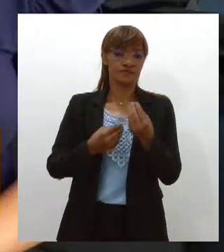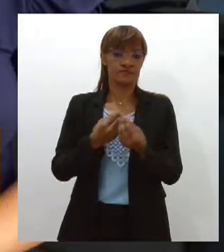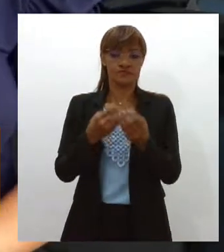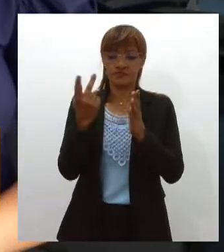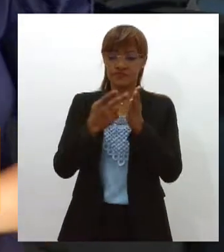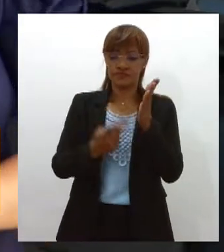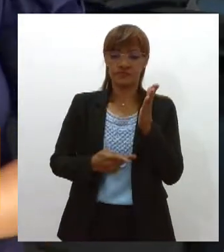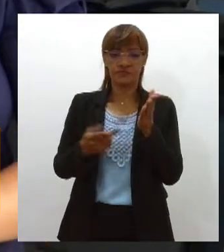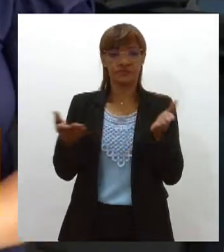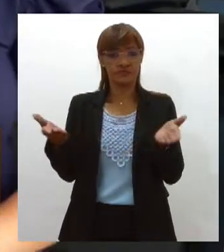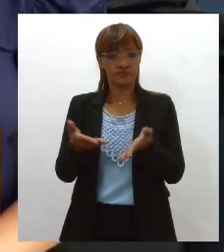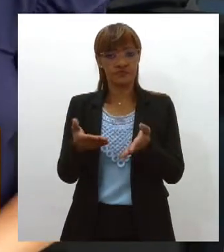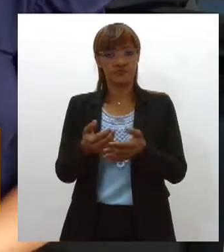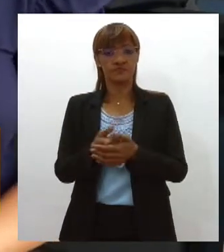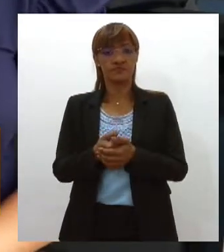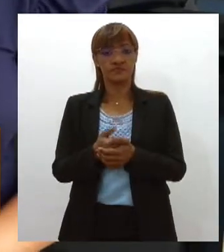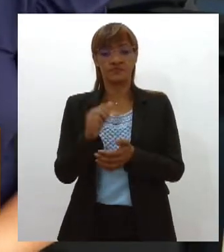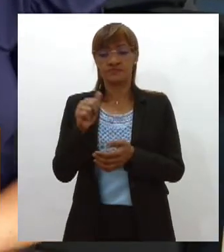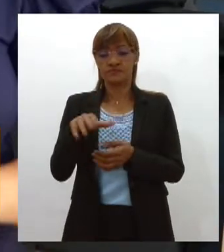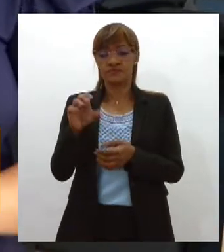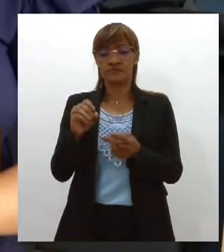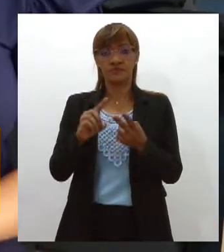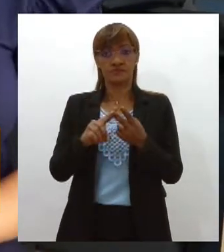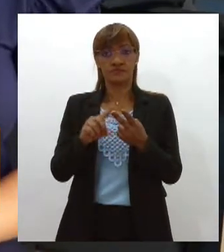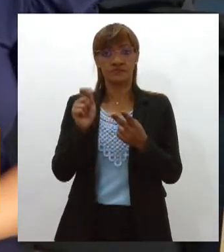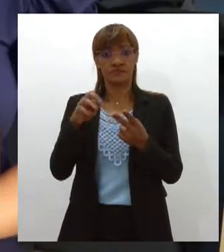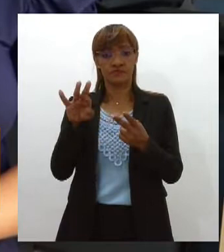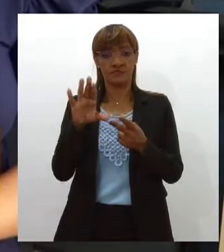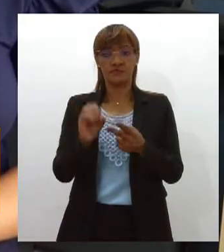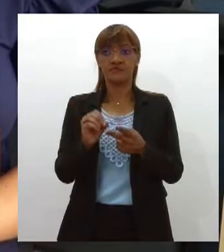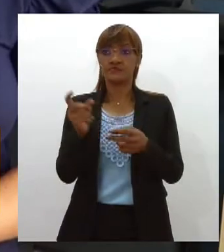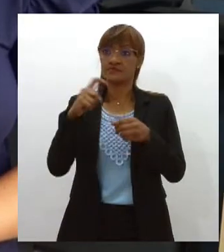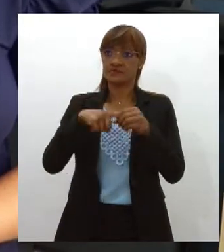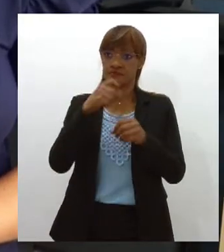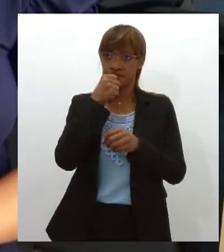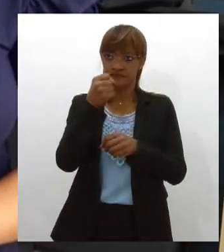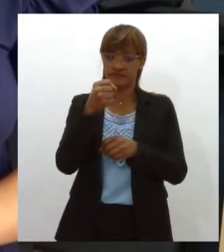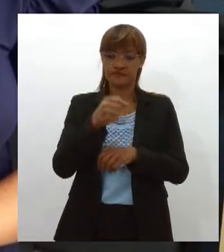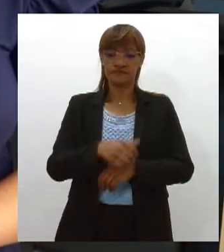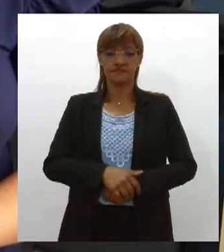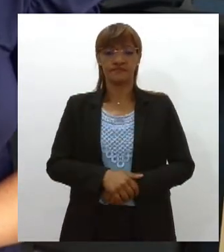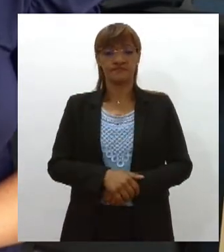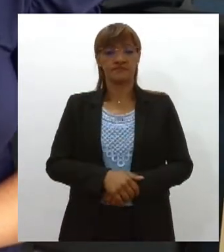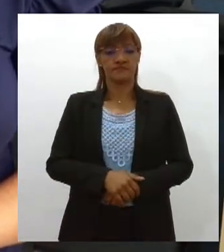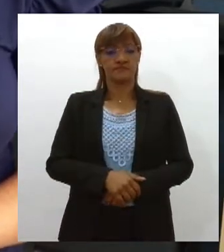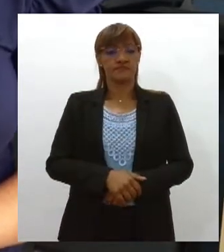está sendo desenvolvido entre a AMO e a Américas Amigas. E nós voltamos direto do estúdio.